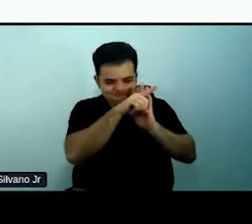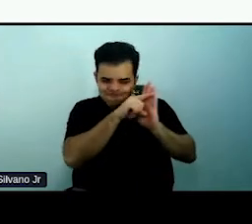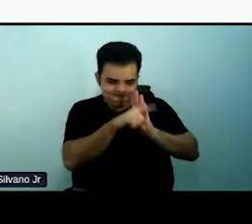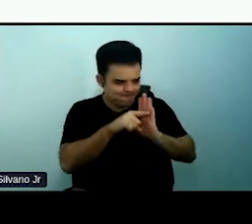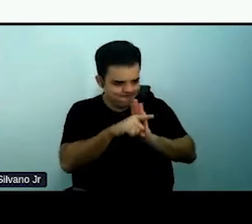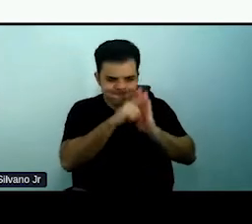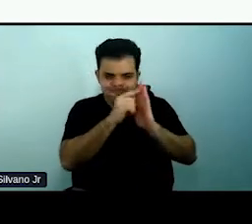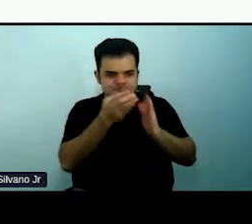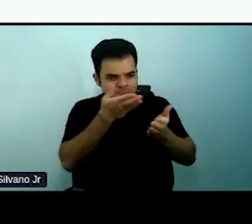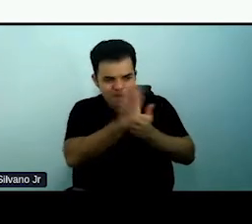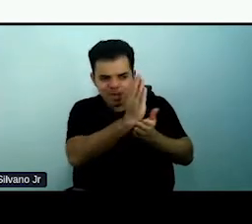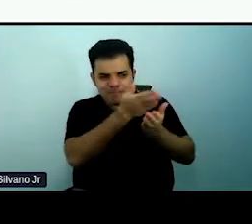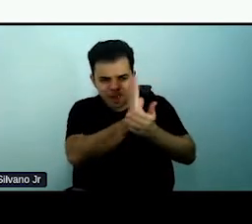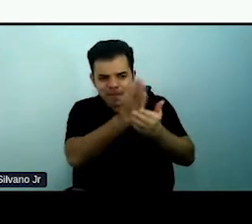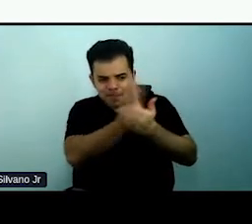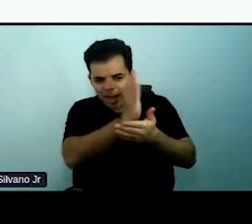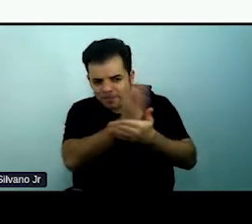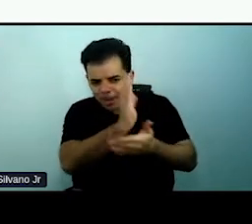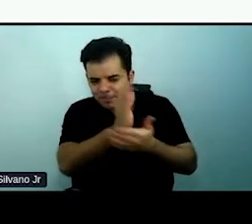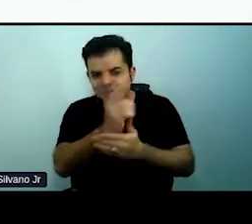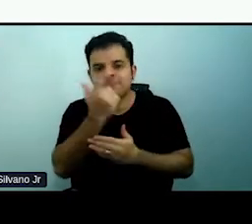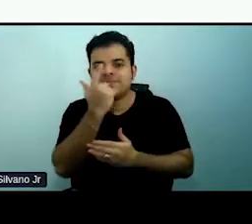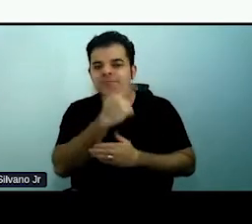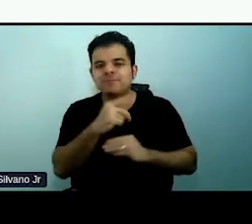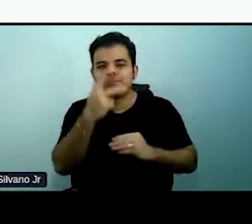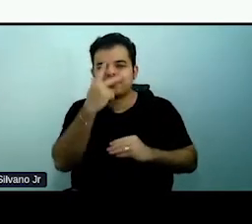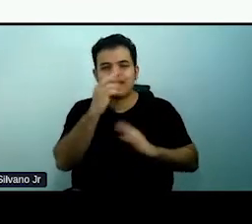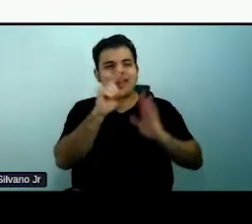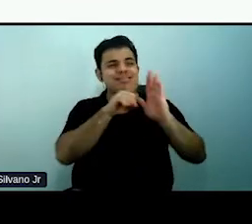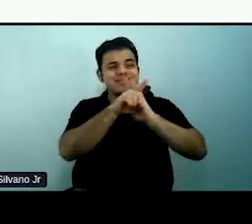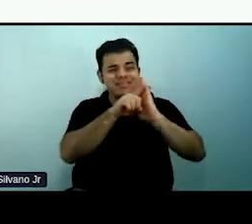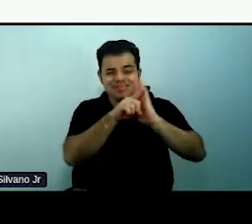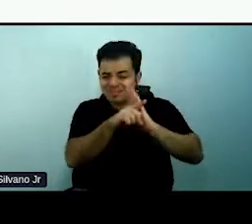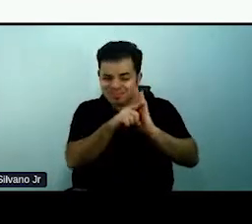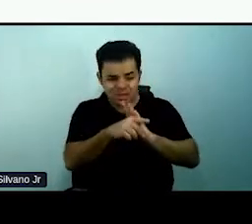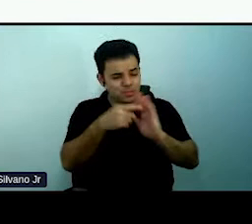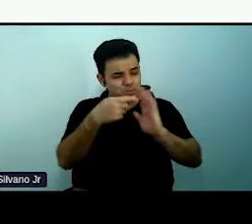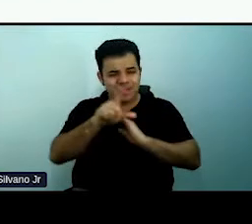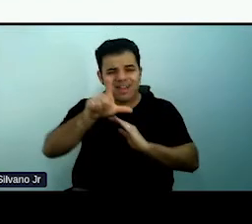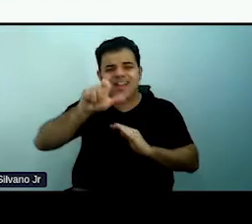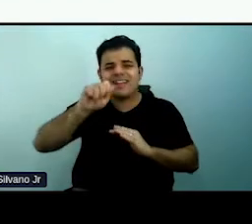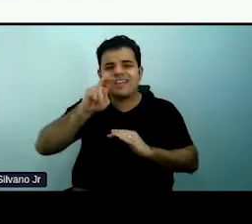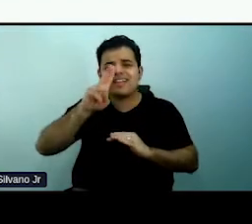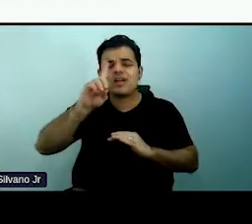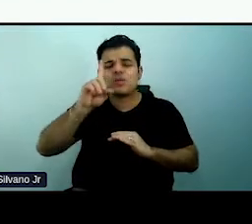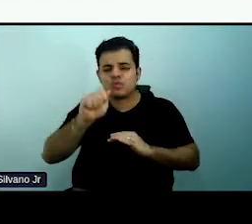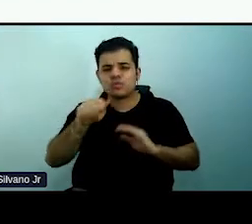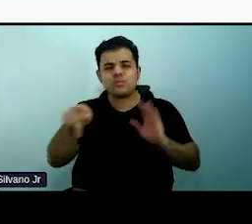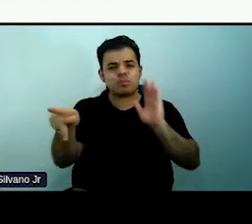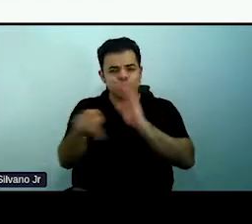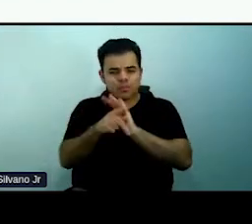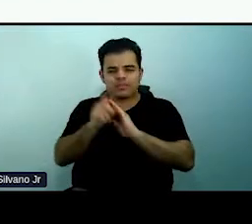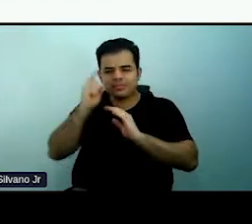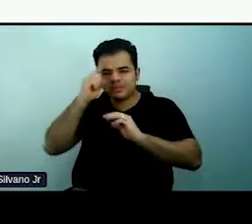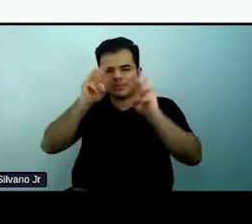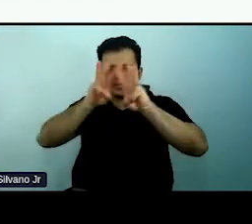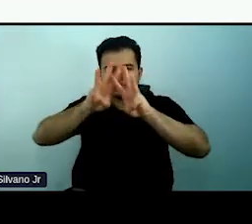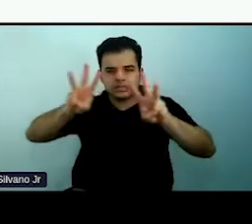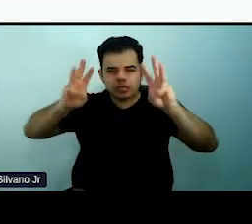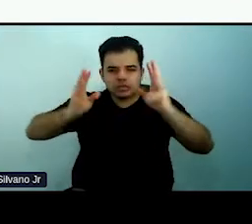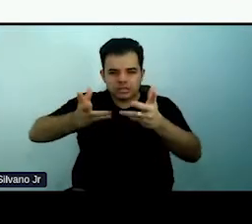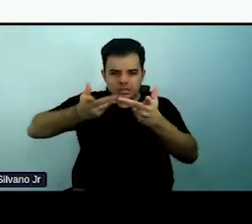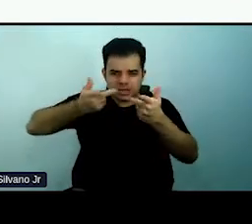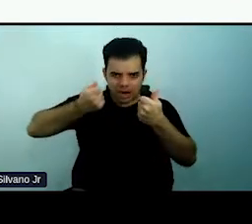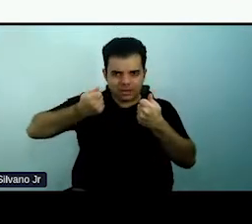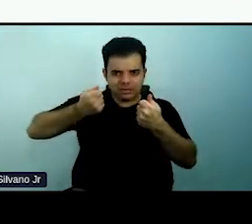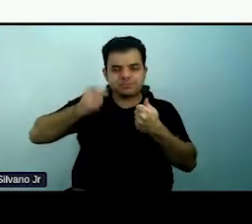era basicamente fazer um laudo sobre a nossa landing page. Então, o que é muito